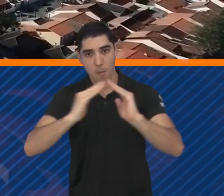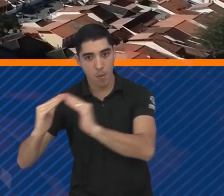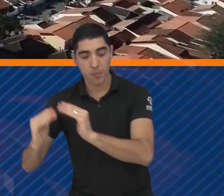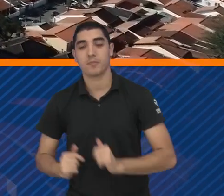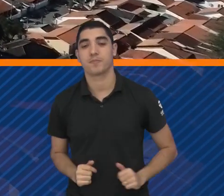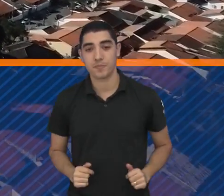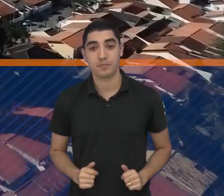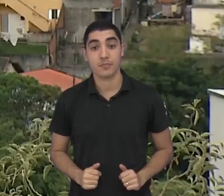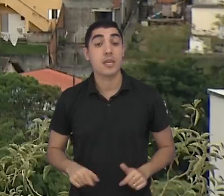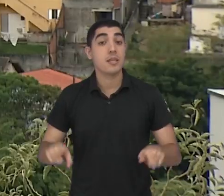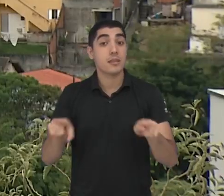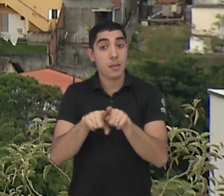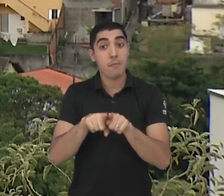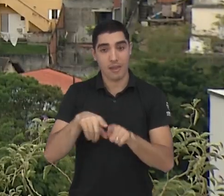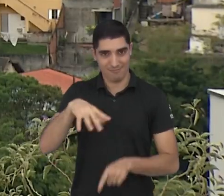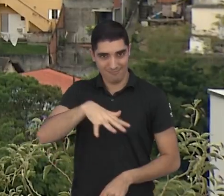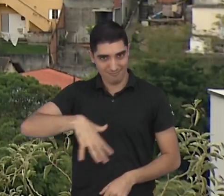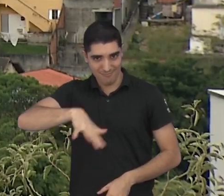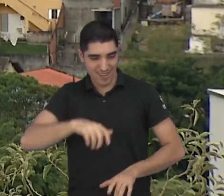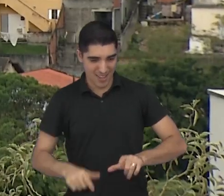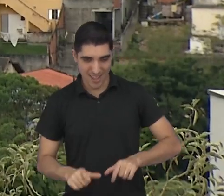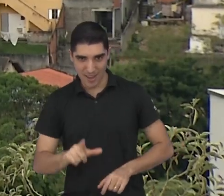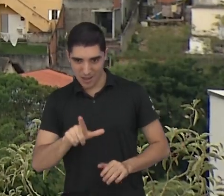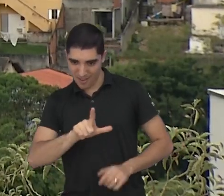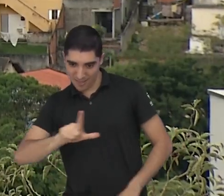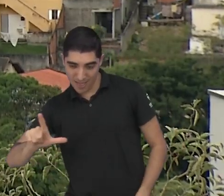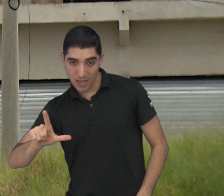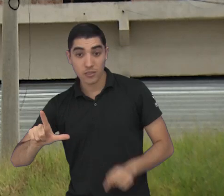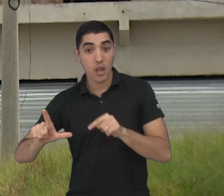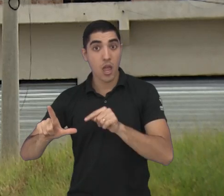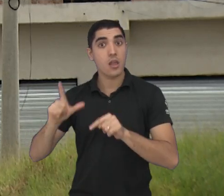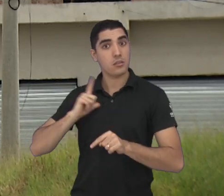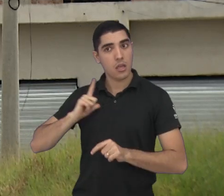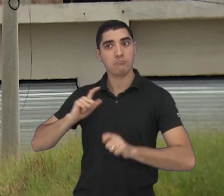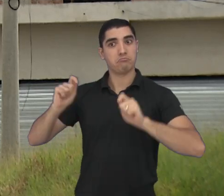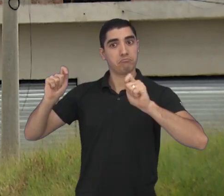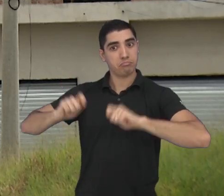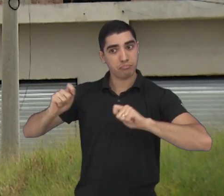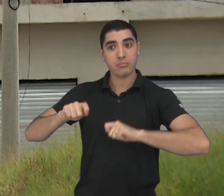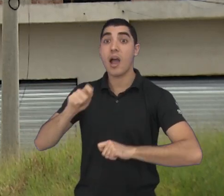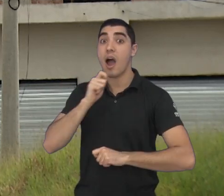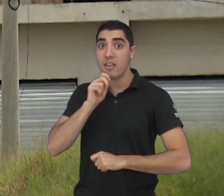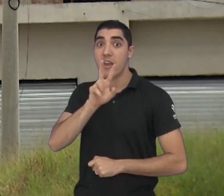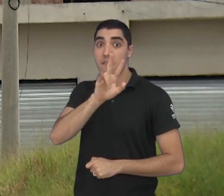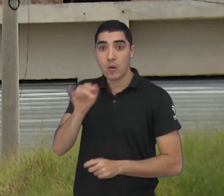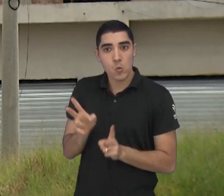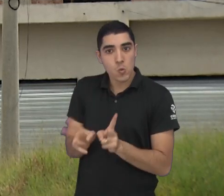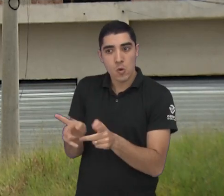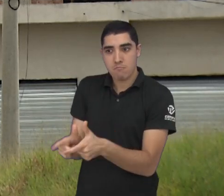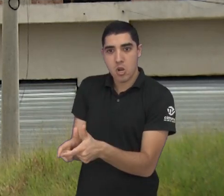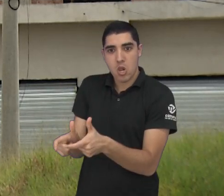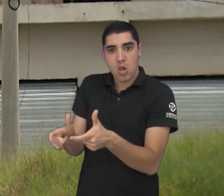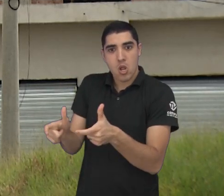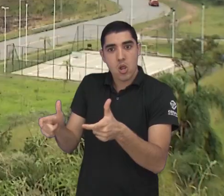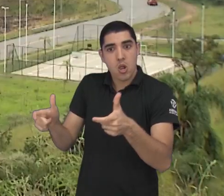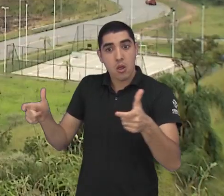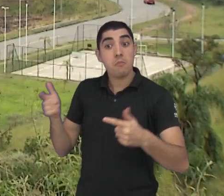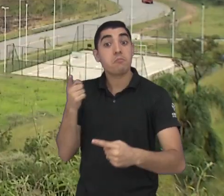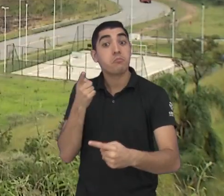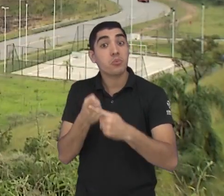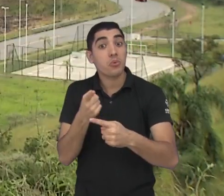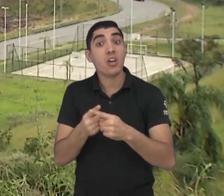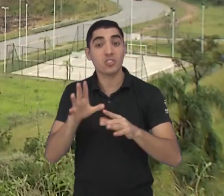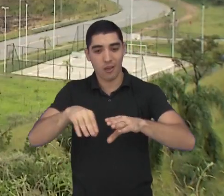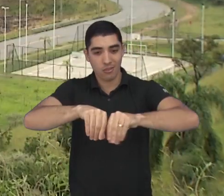181.463 moradores. E é essa faixa leste da cidade que apresenta o maior potencial para a expansão por